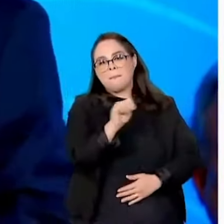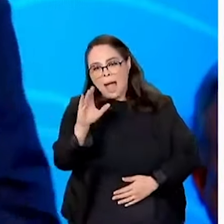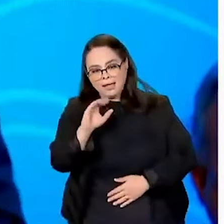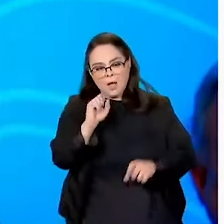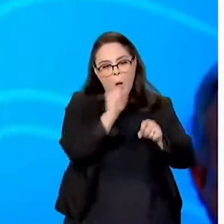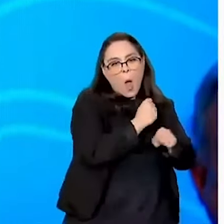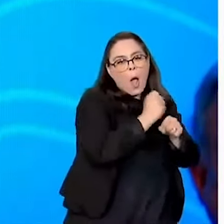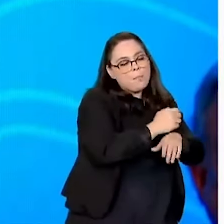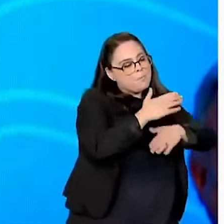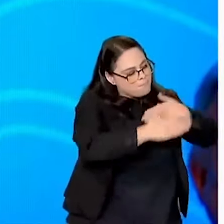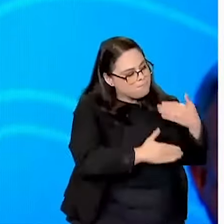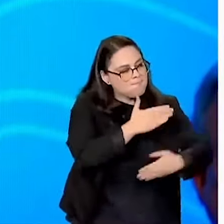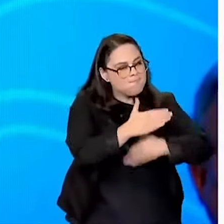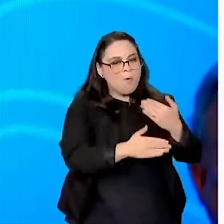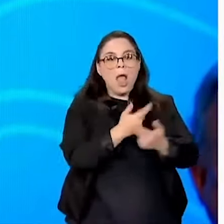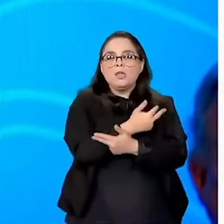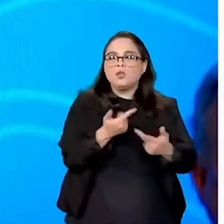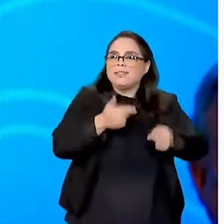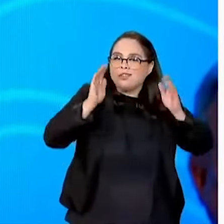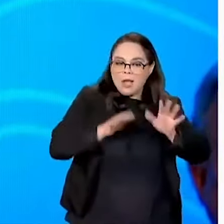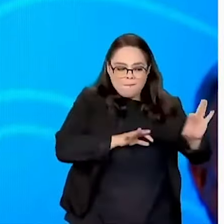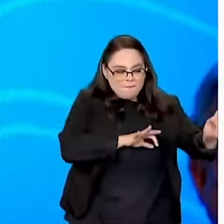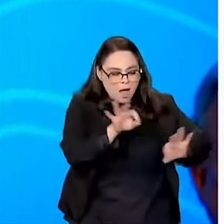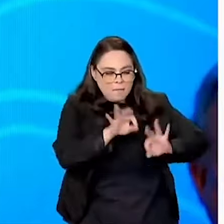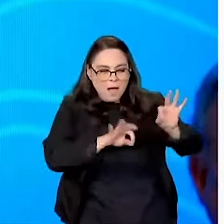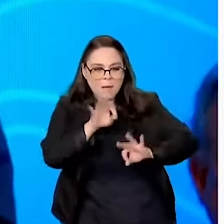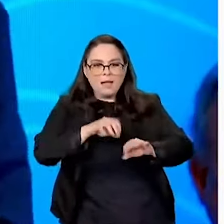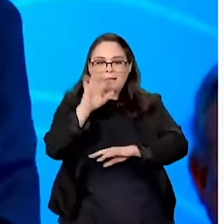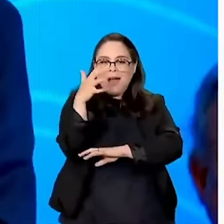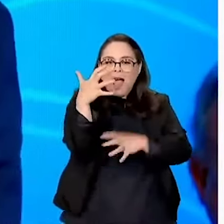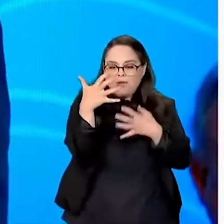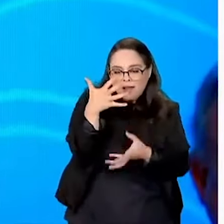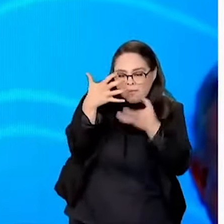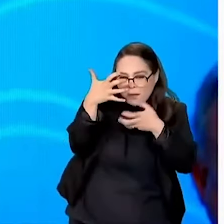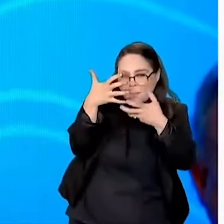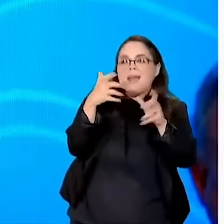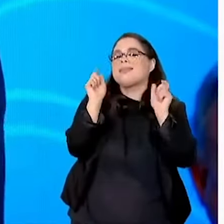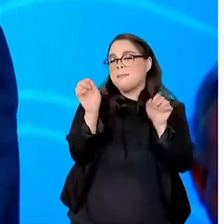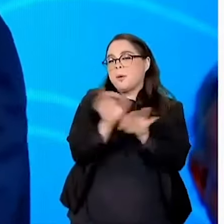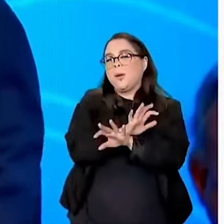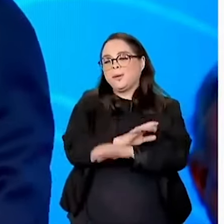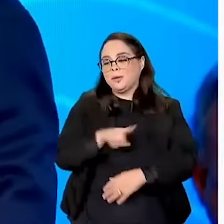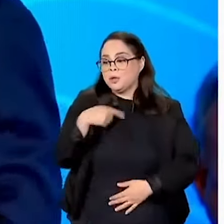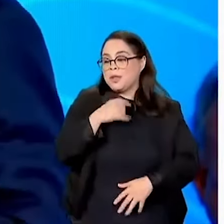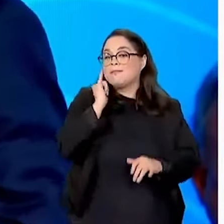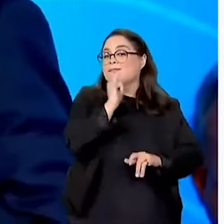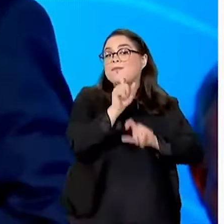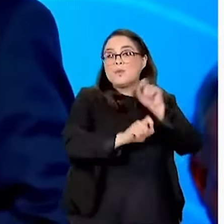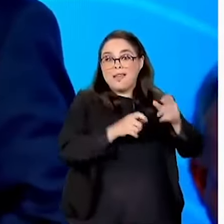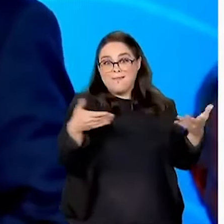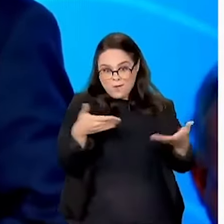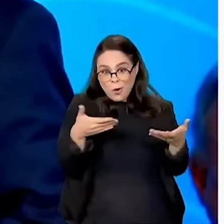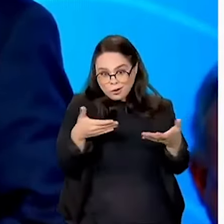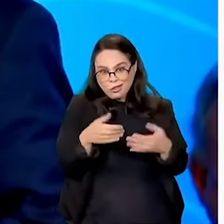já estão em andamento, as coisas estão sendo já colhidas, e nós podemos dizer para vocês